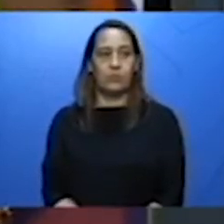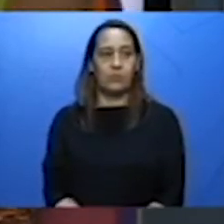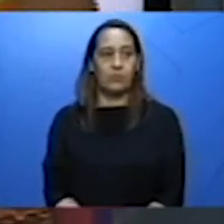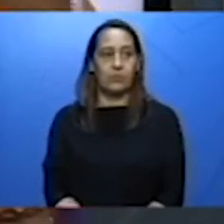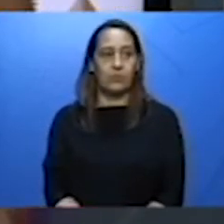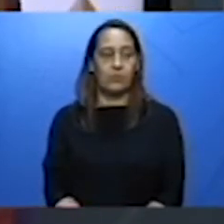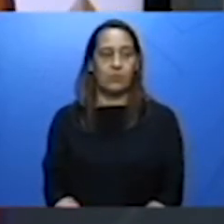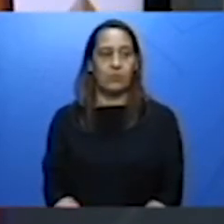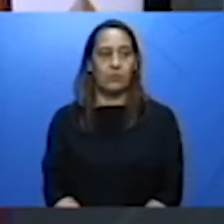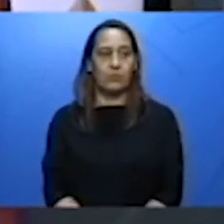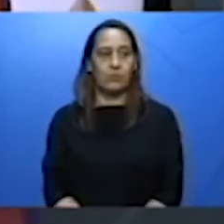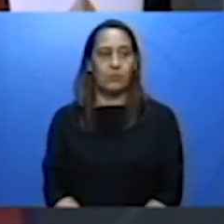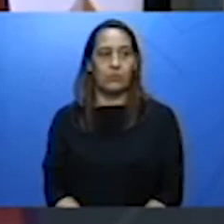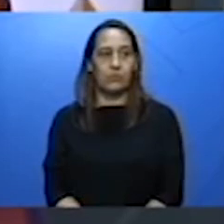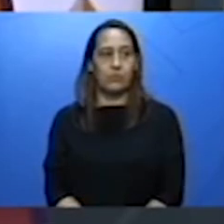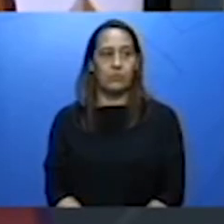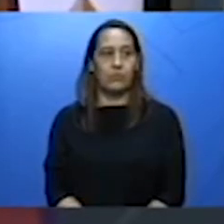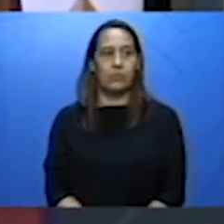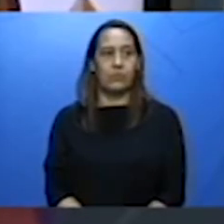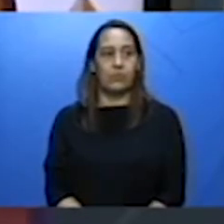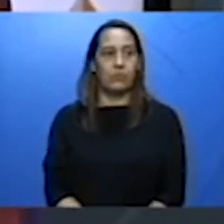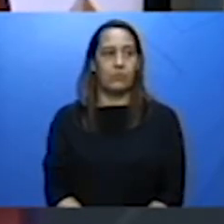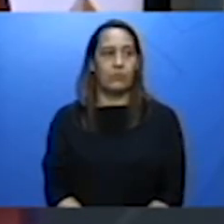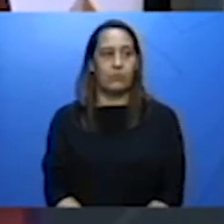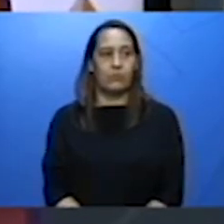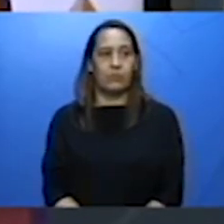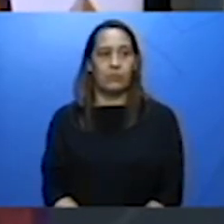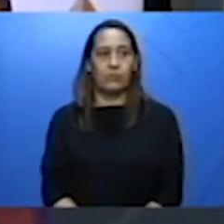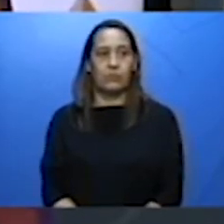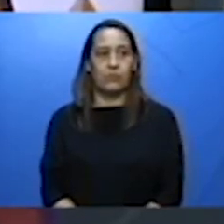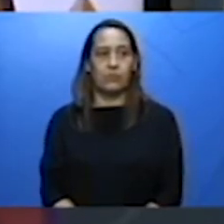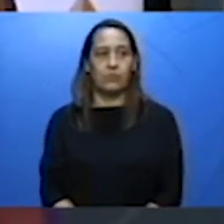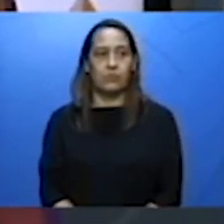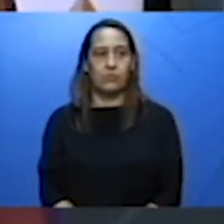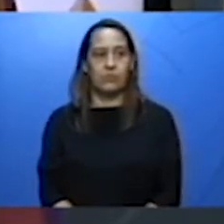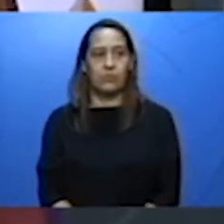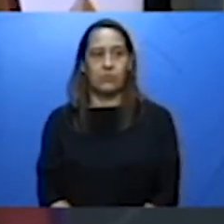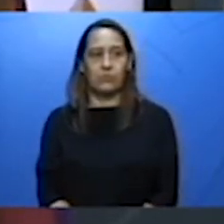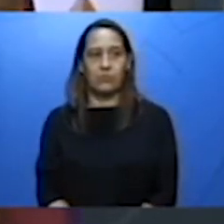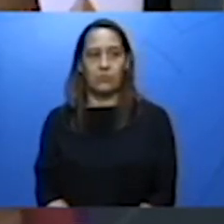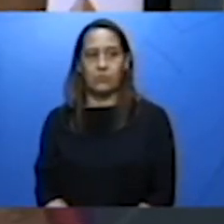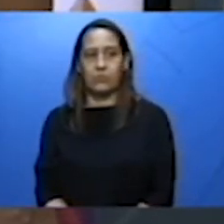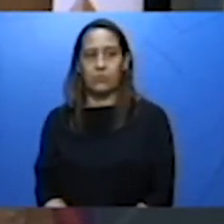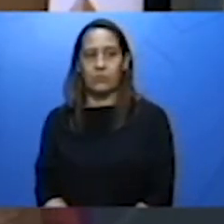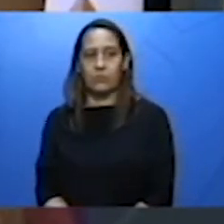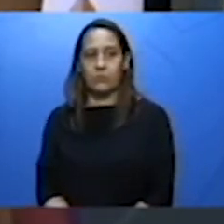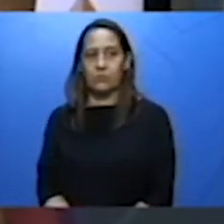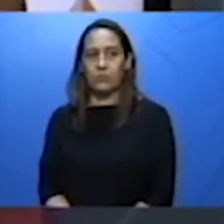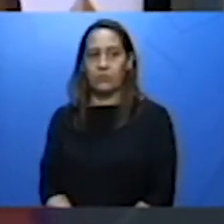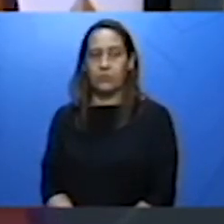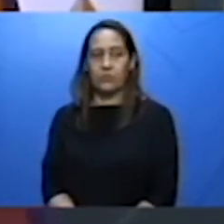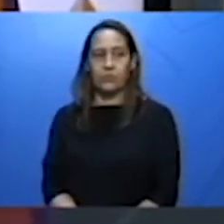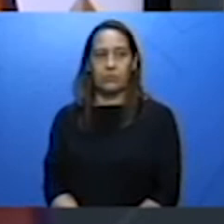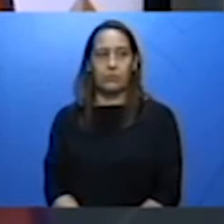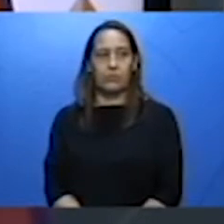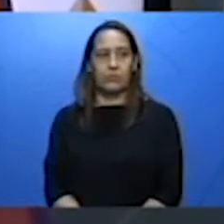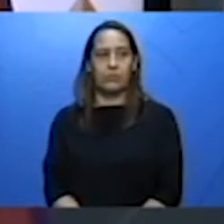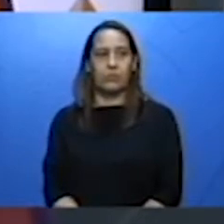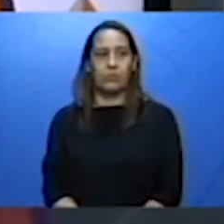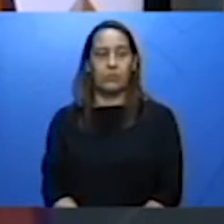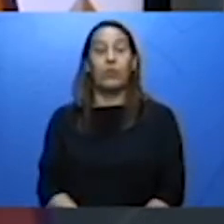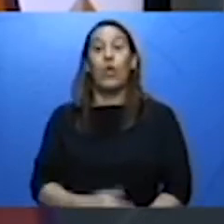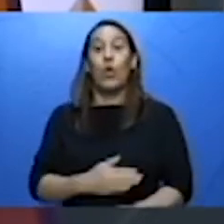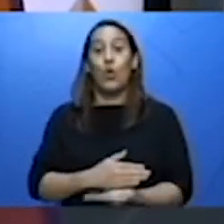Super fácil essa, gente. Vamos lá? Ah, professora, eu quero começar da dezena. Negativo.